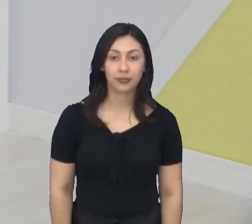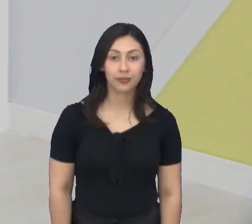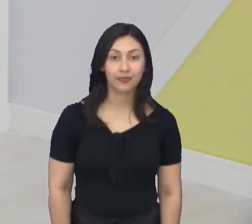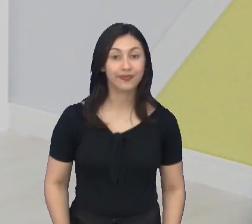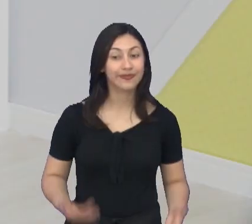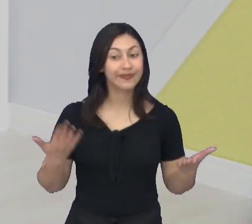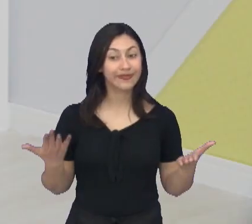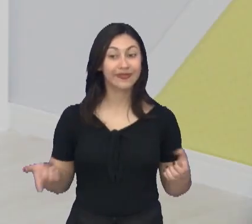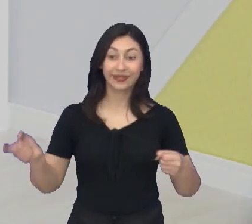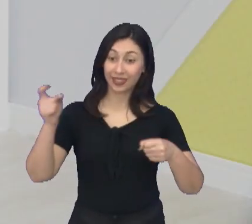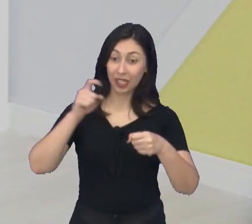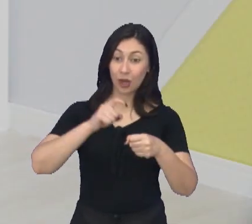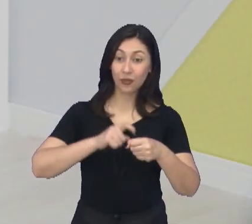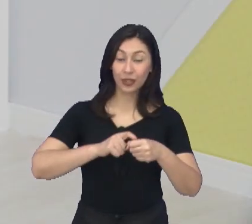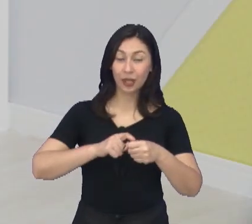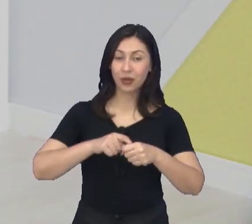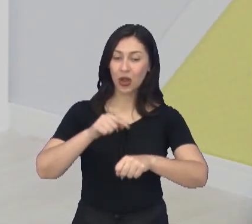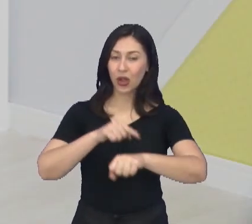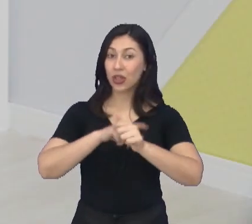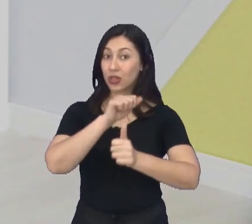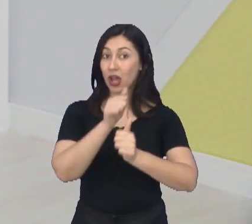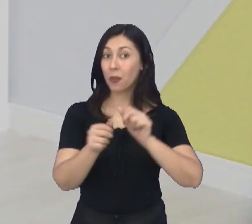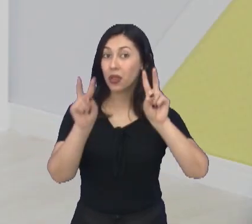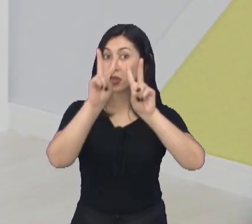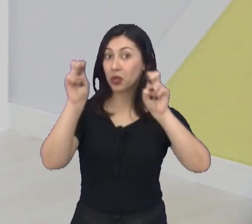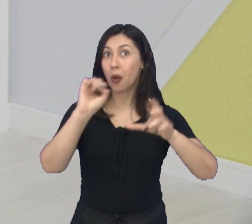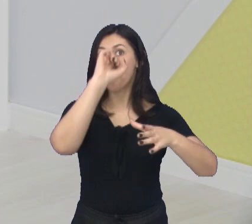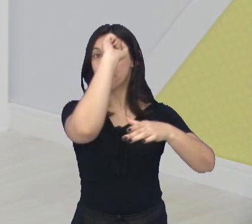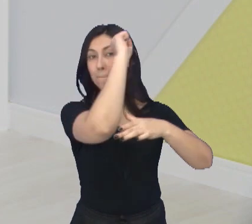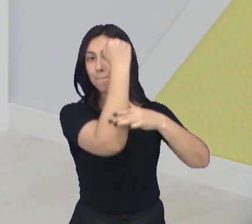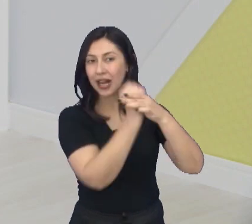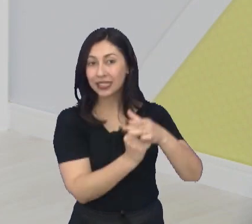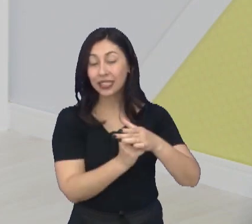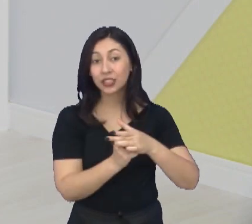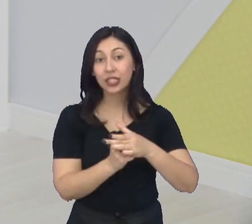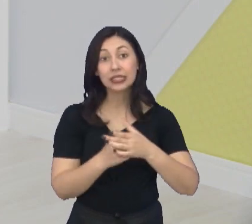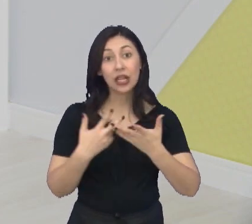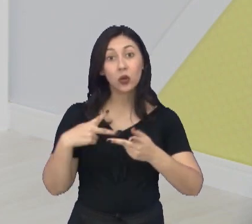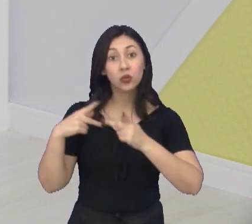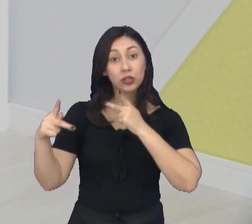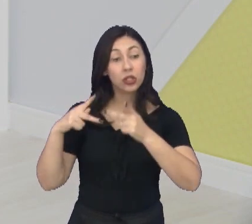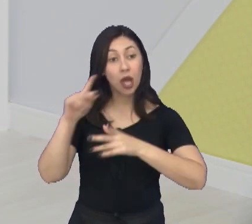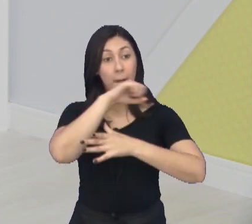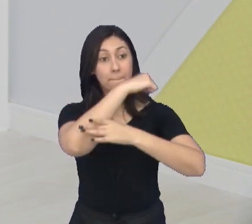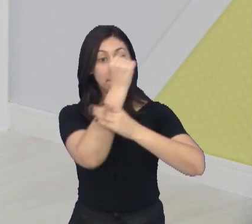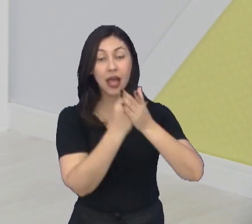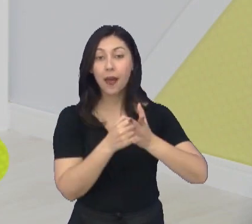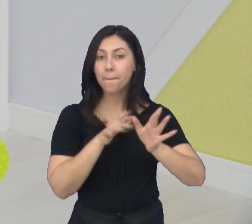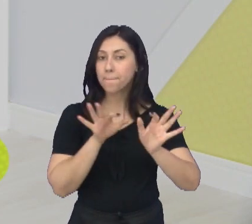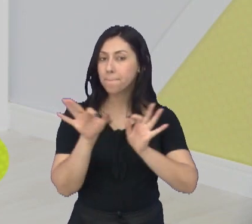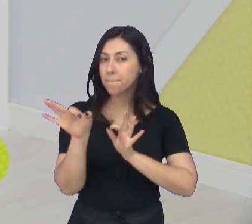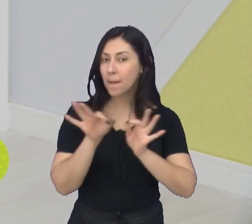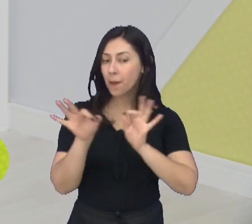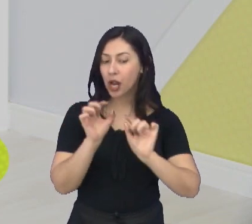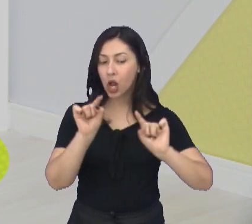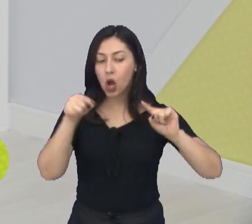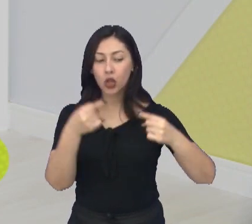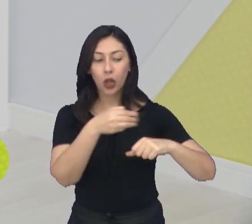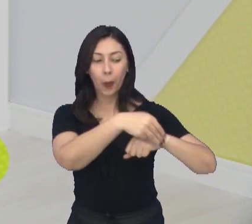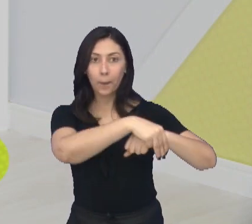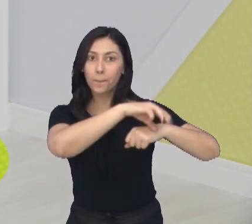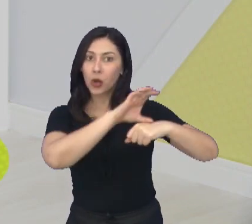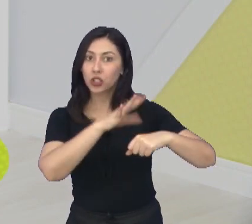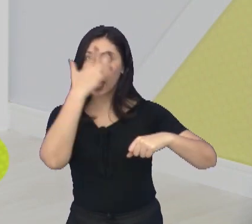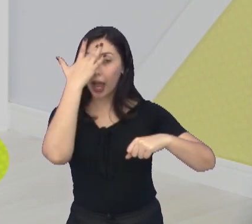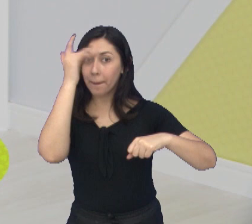Muito bem, estamos de volta com Hora do Esporte falando de basquete. O São José Basquetebol se prepara para encarar o Mogi amanhã no